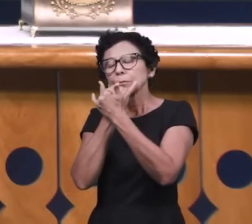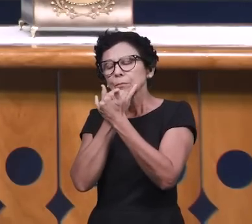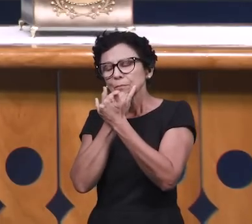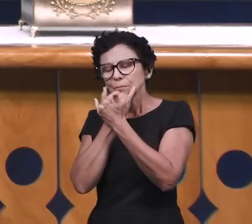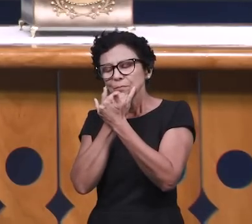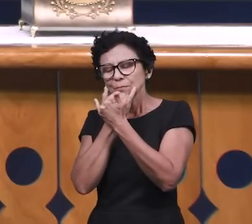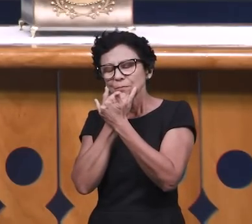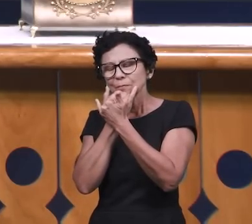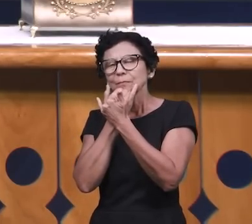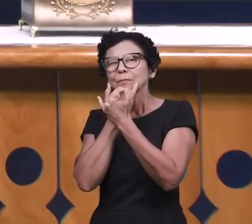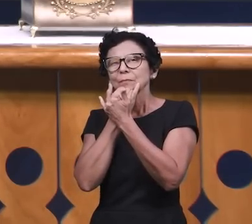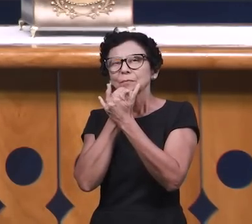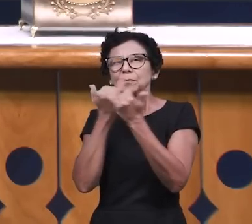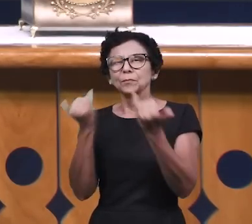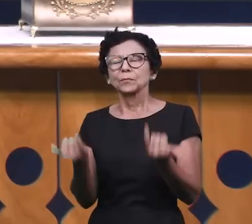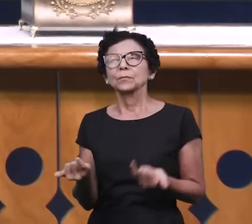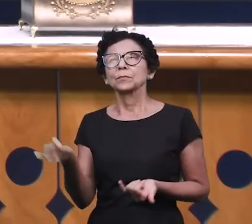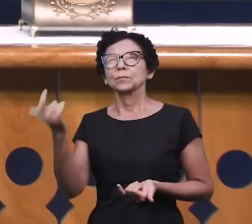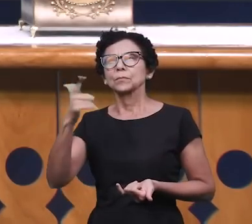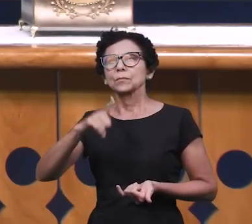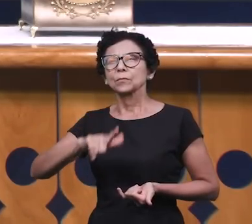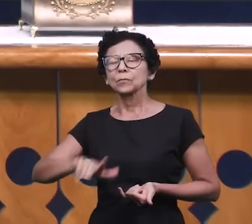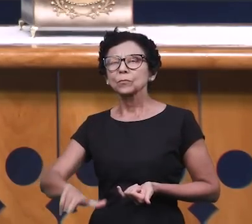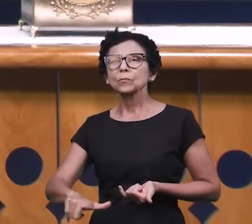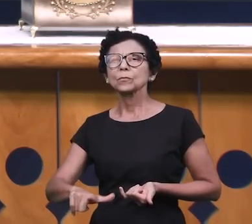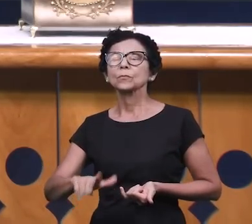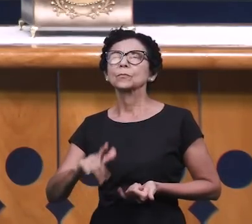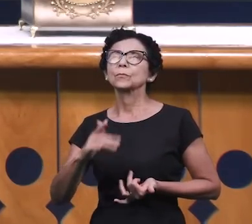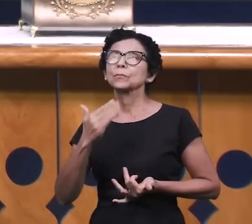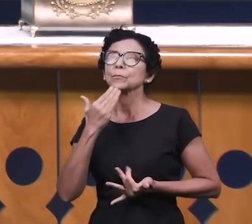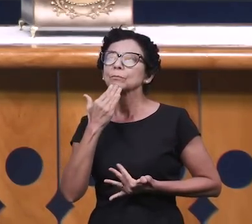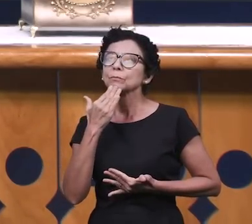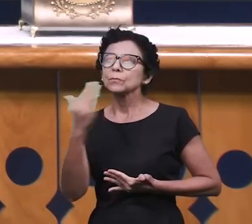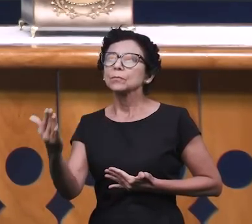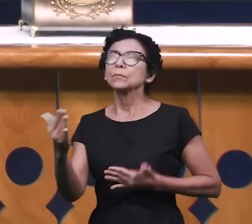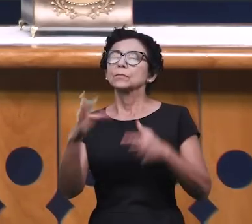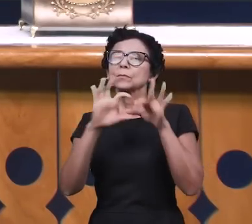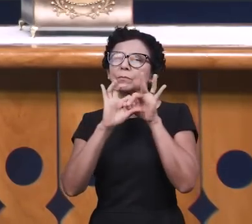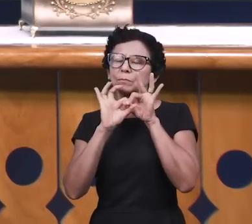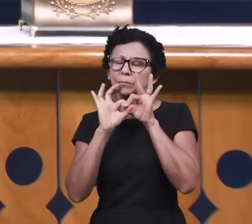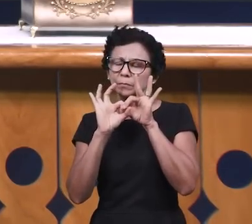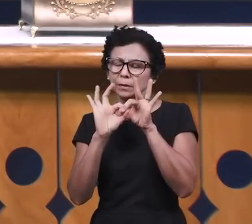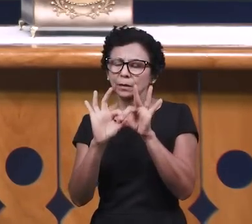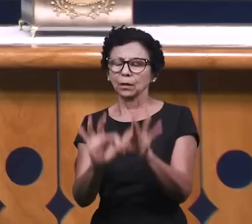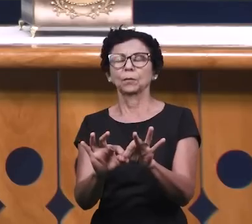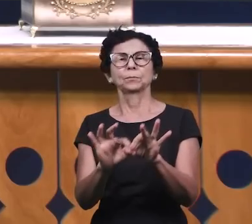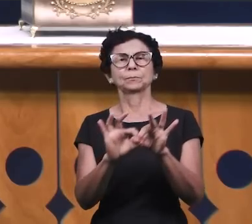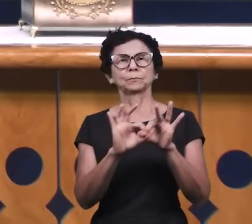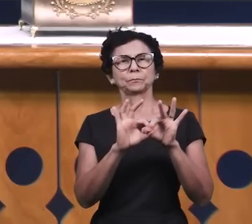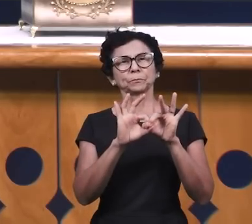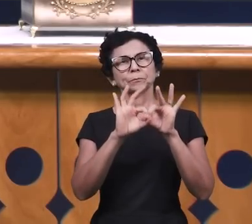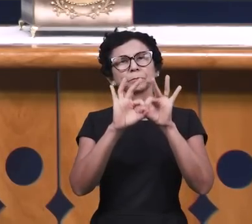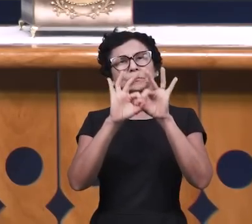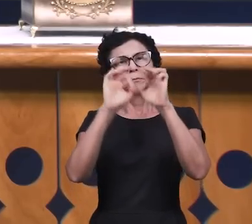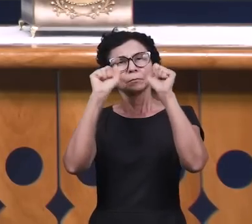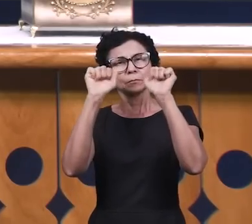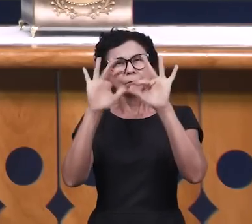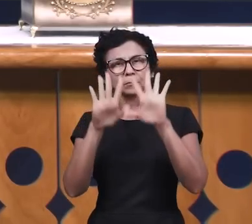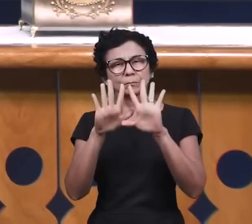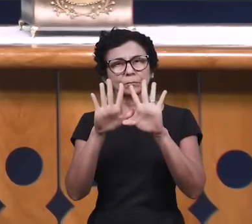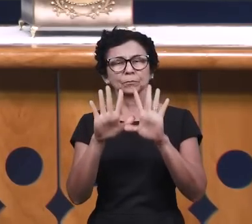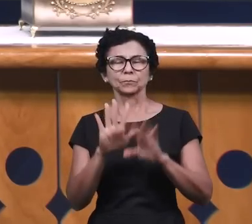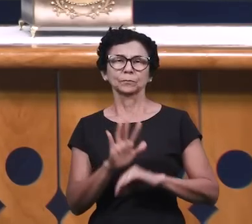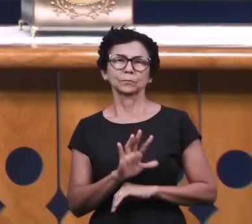desse dia. Restaura o perdão, restaura a comunhão,